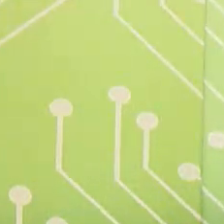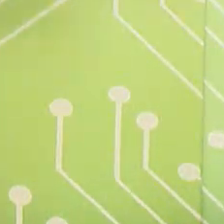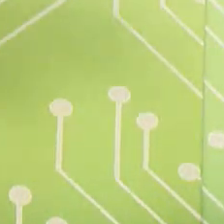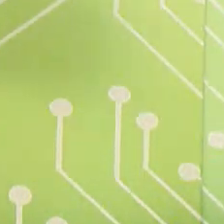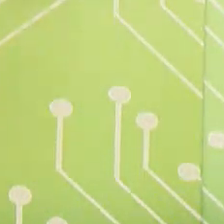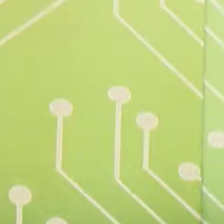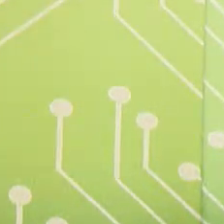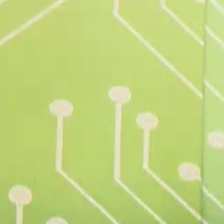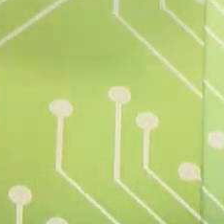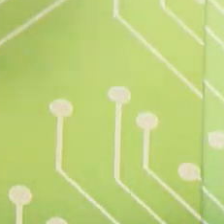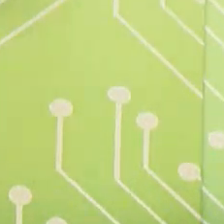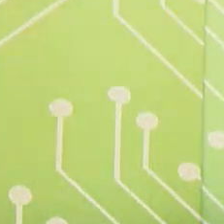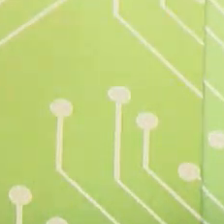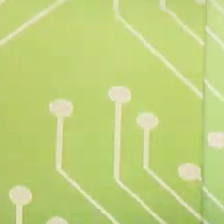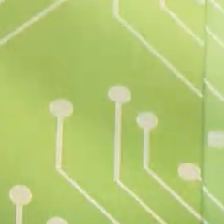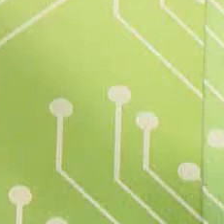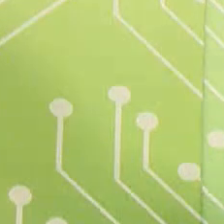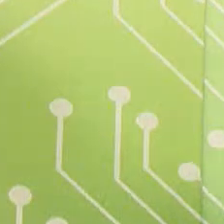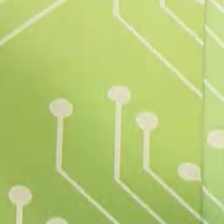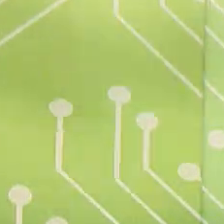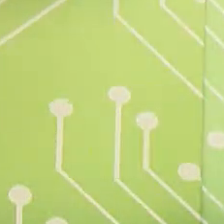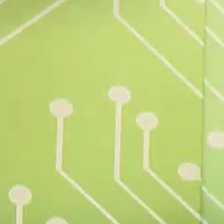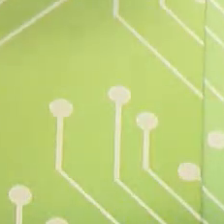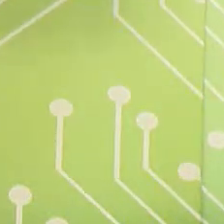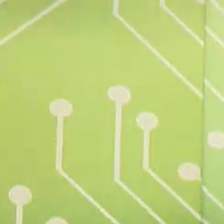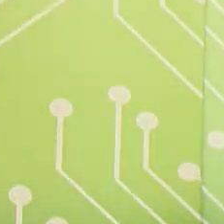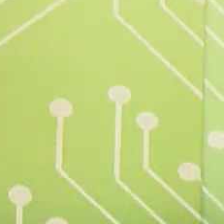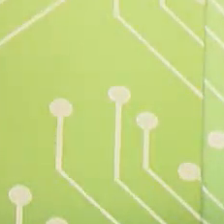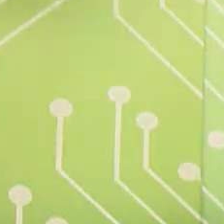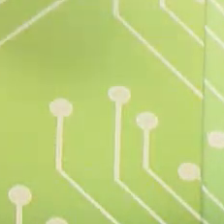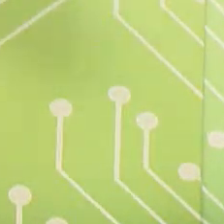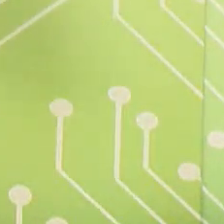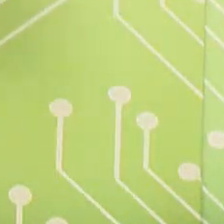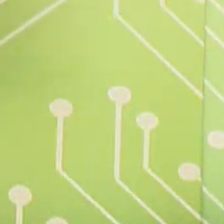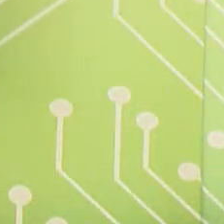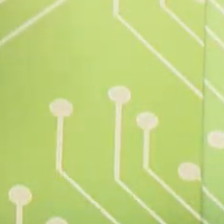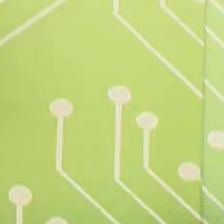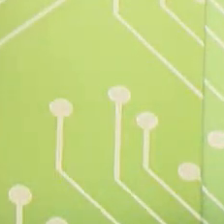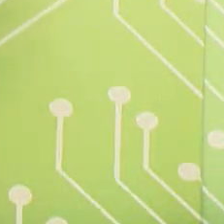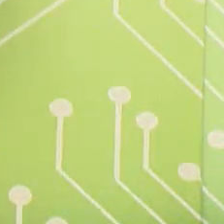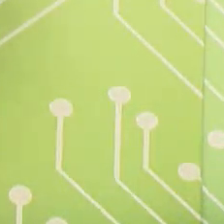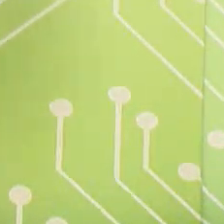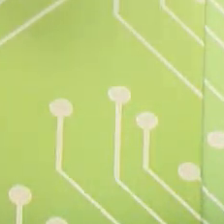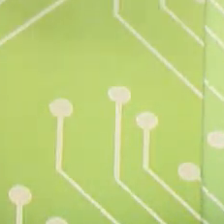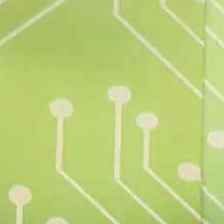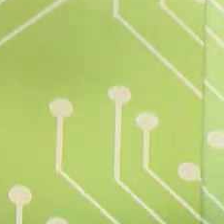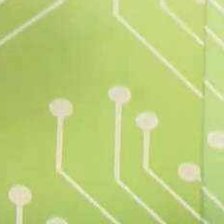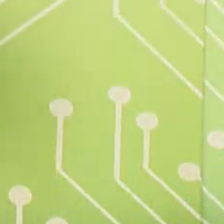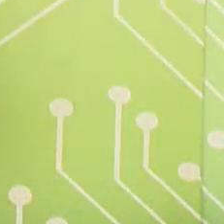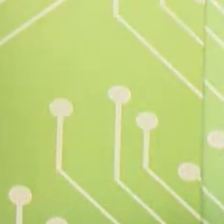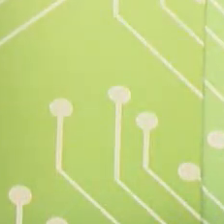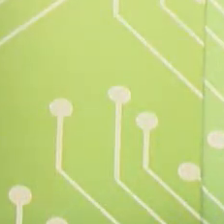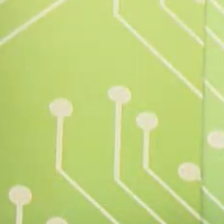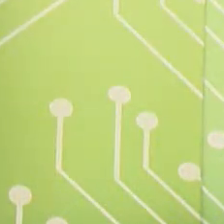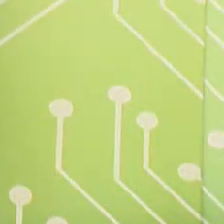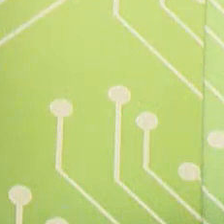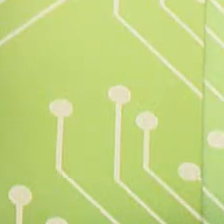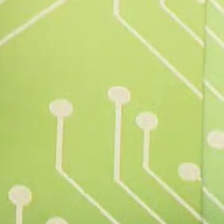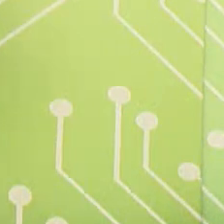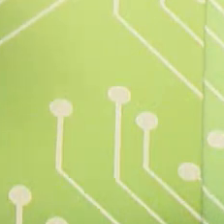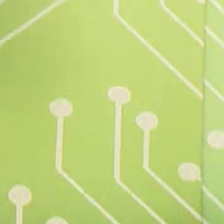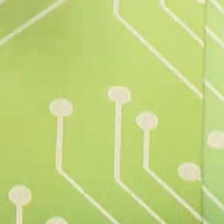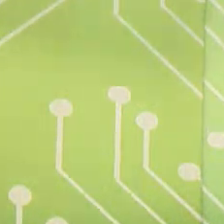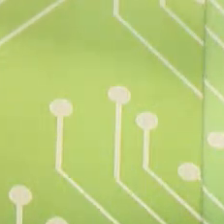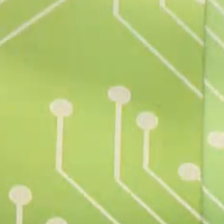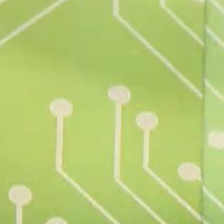pensando, meu Deus do céu, o professor nunca mais vai aparecer. Calma, é claro que eu vou aparecer em outras disciplinas, terei o maior prazer de estar trabalhando aqui